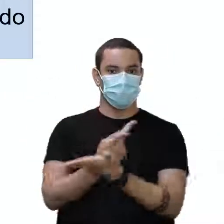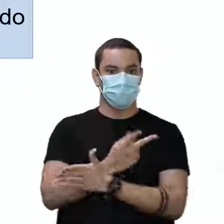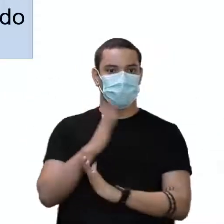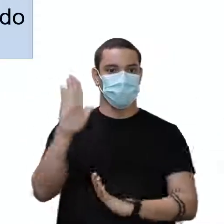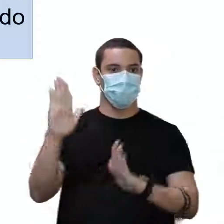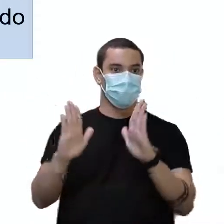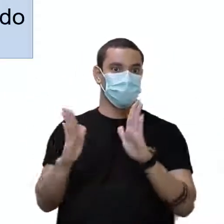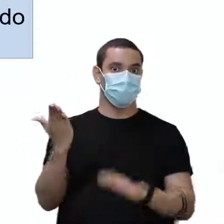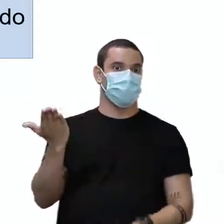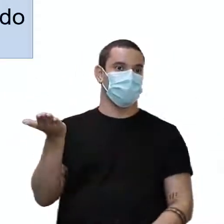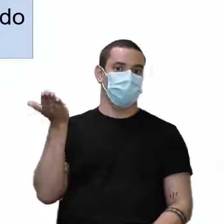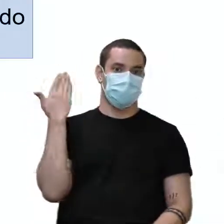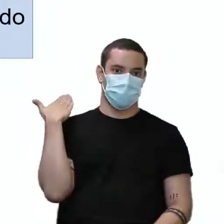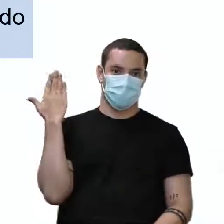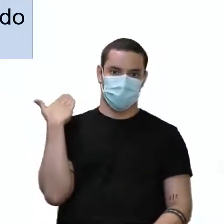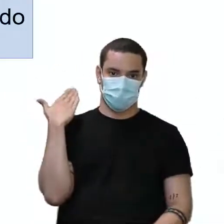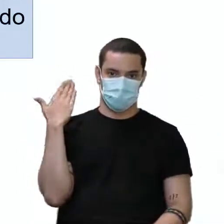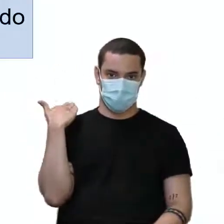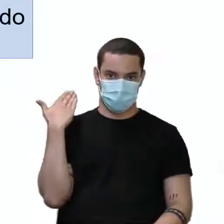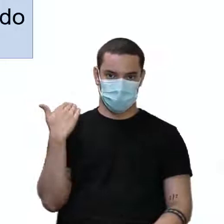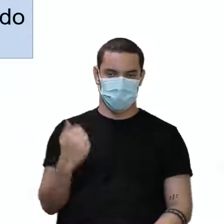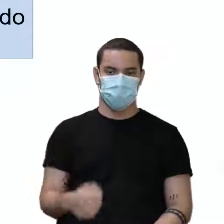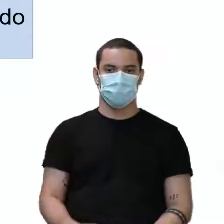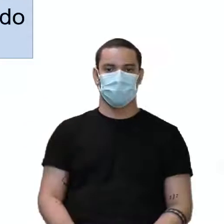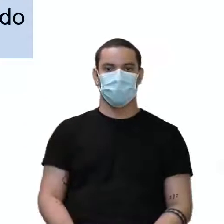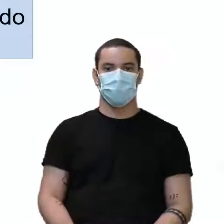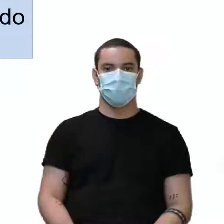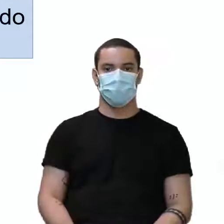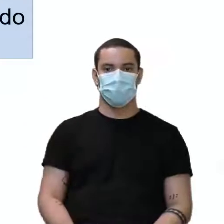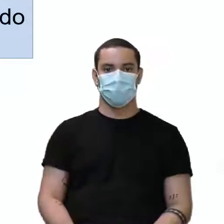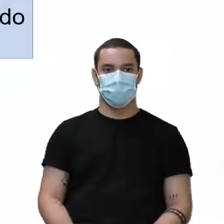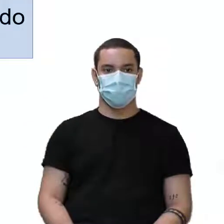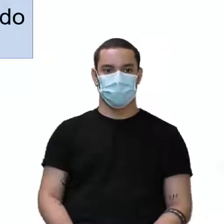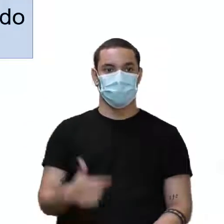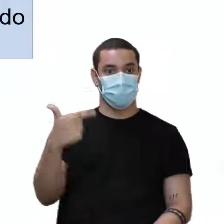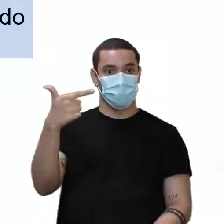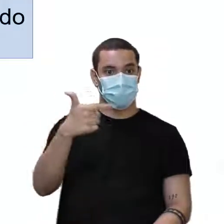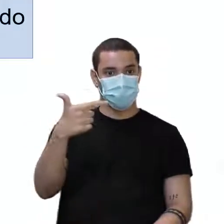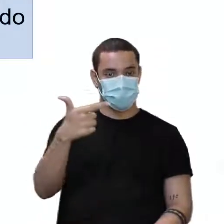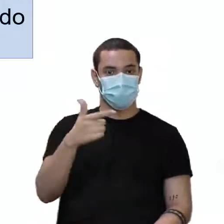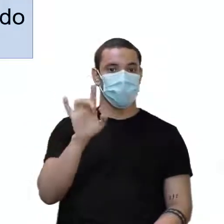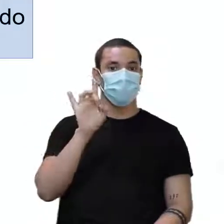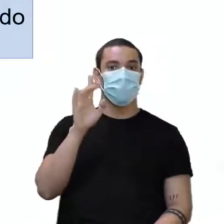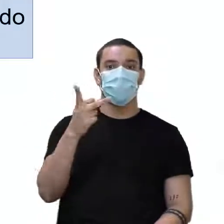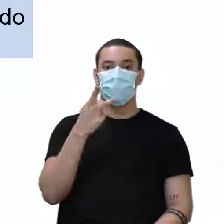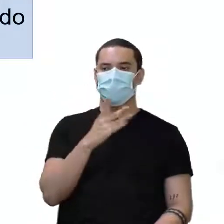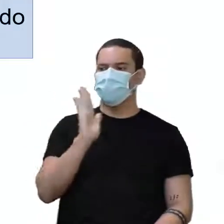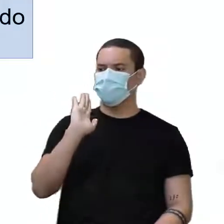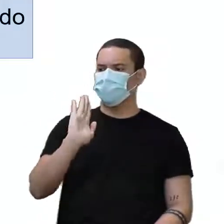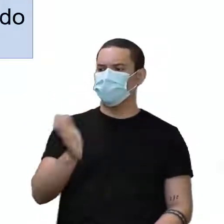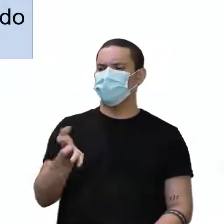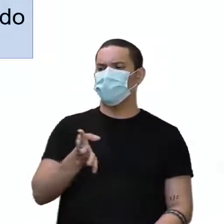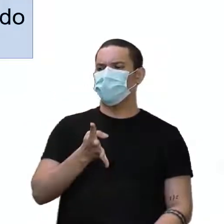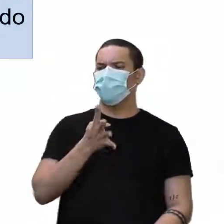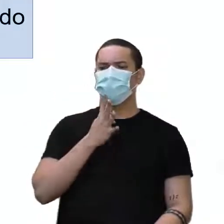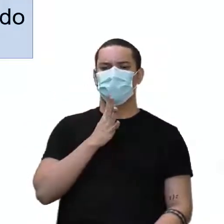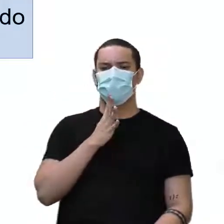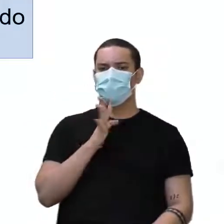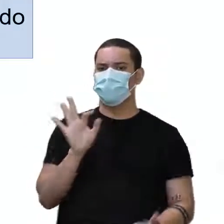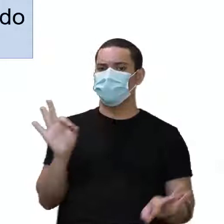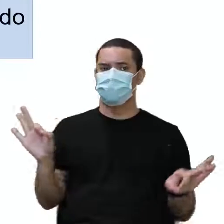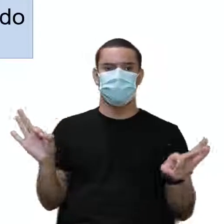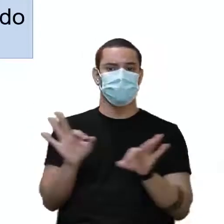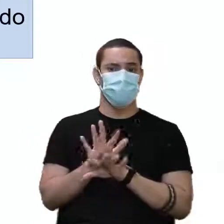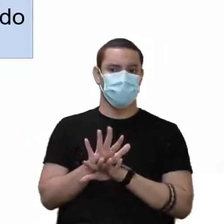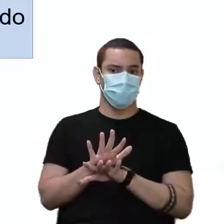determinado momento do passado, que foi last night. Na segunda, ela apenas diz que eles já se conhecem, ou